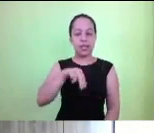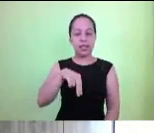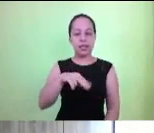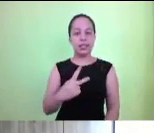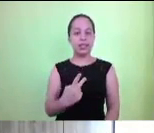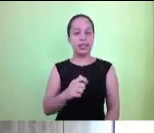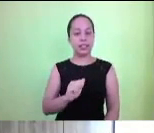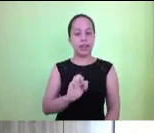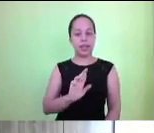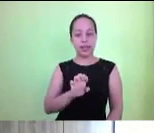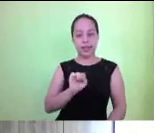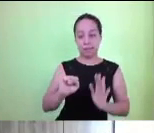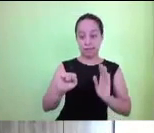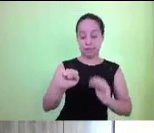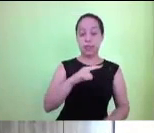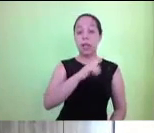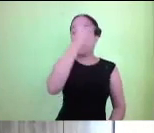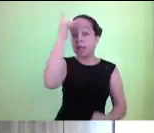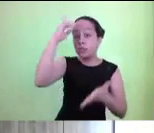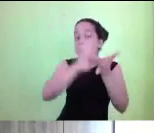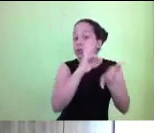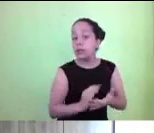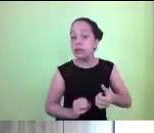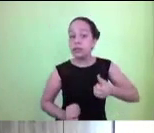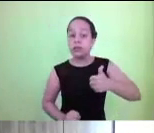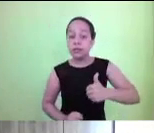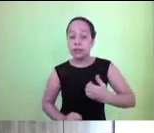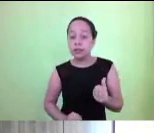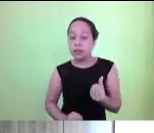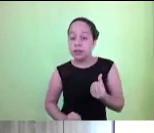16 inscritos, 5 vagas.